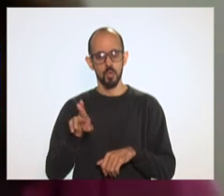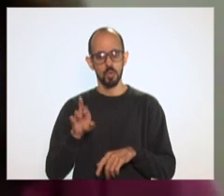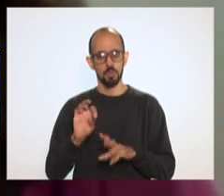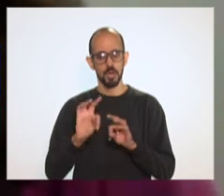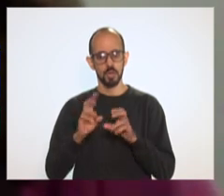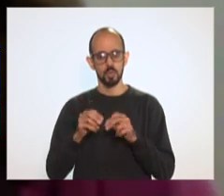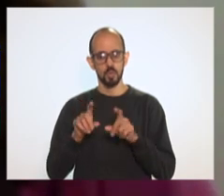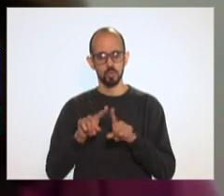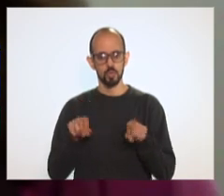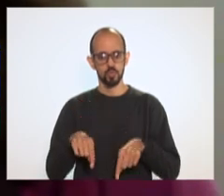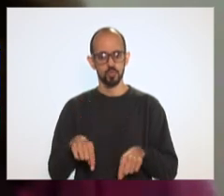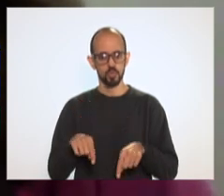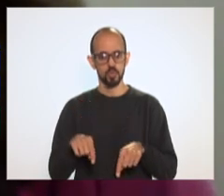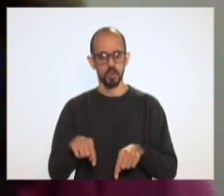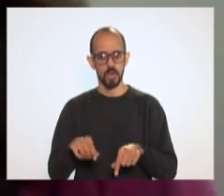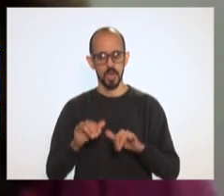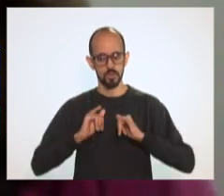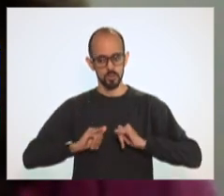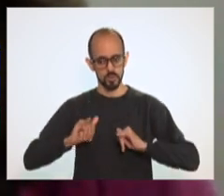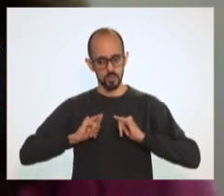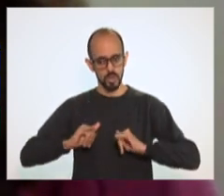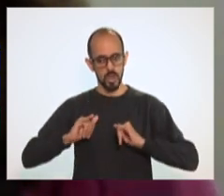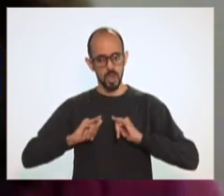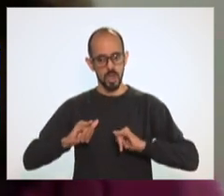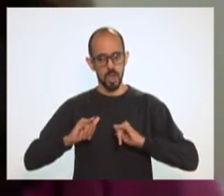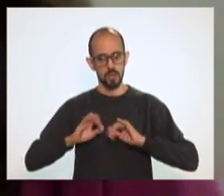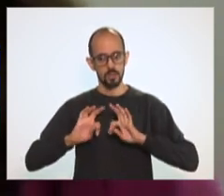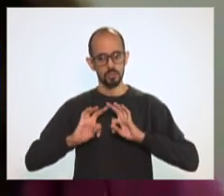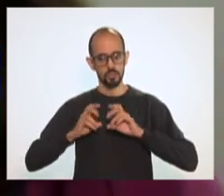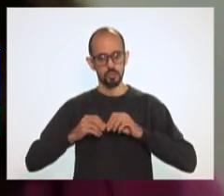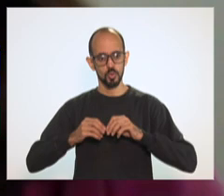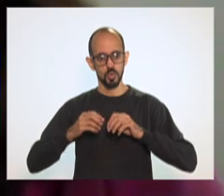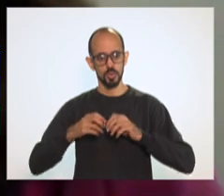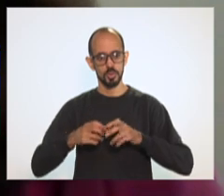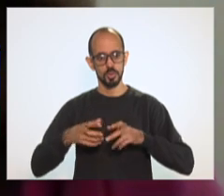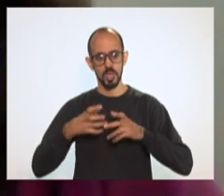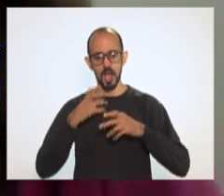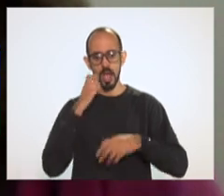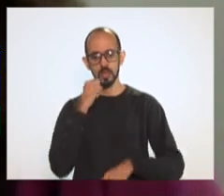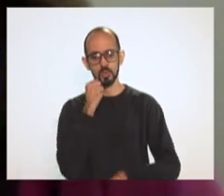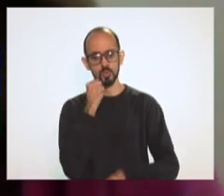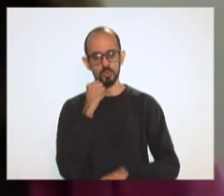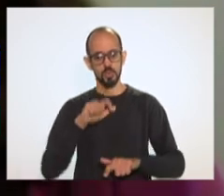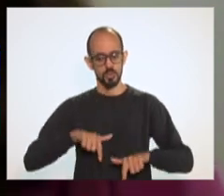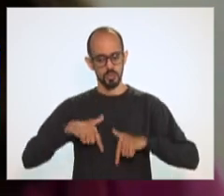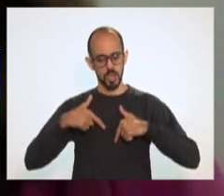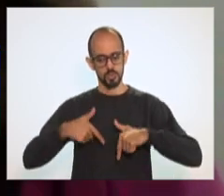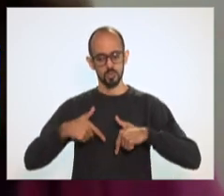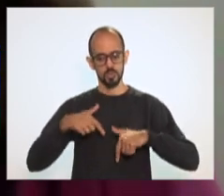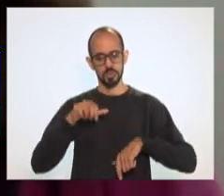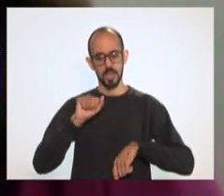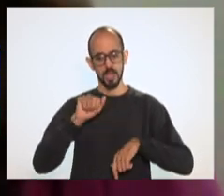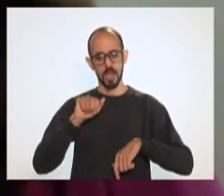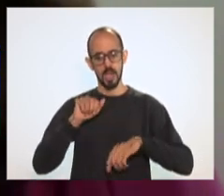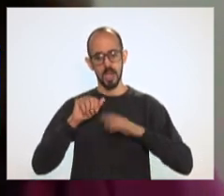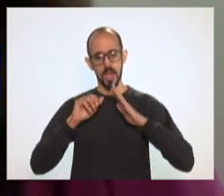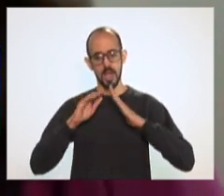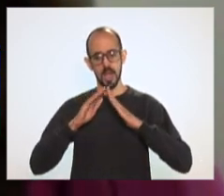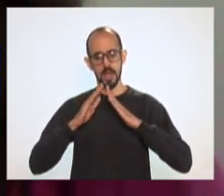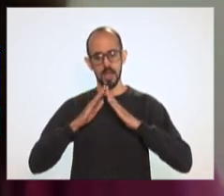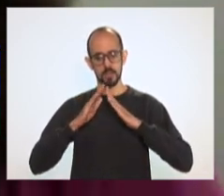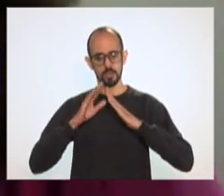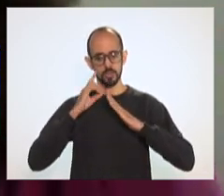informados sobre as dirigências que serão adotadas pela LERJ desse projeto tão interessante que acabou tendo a